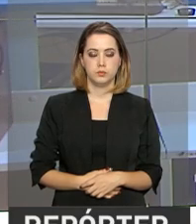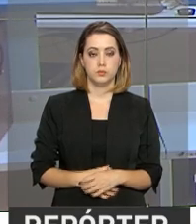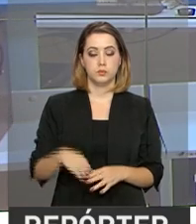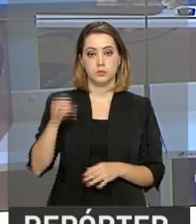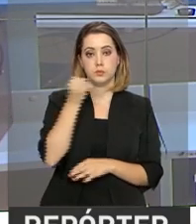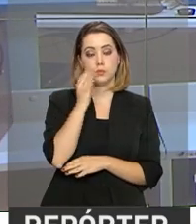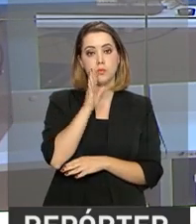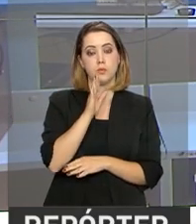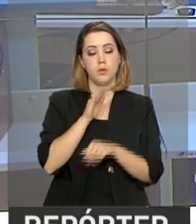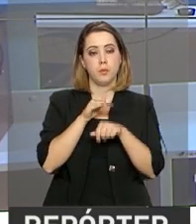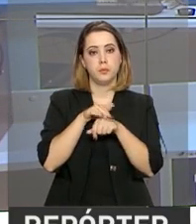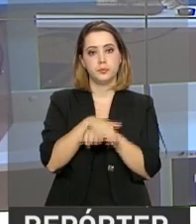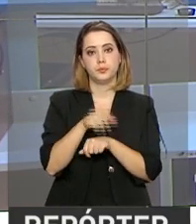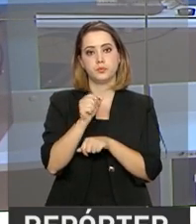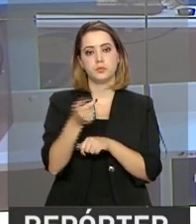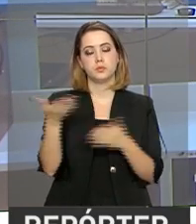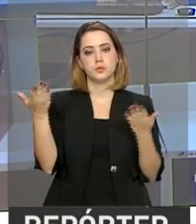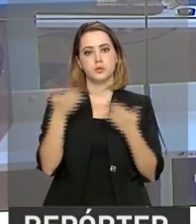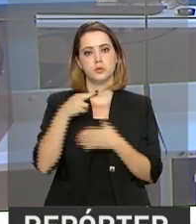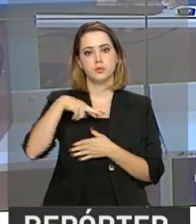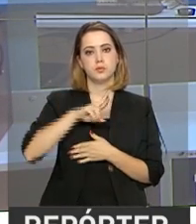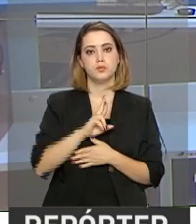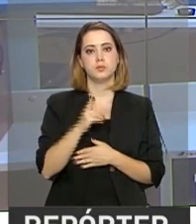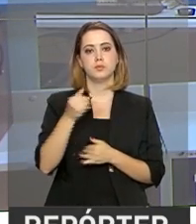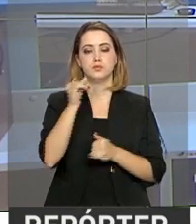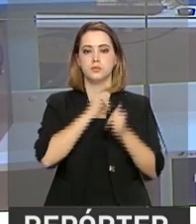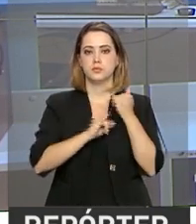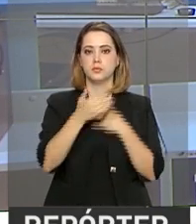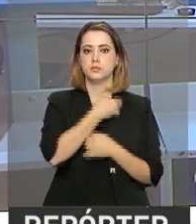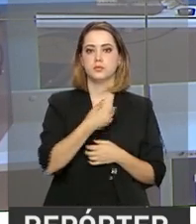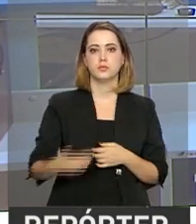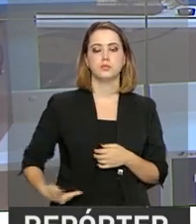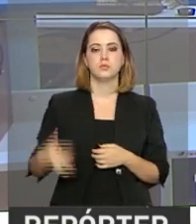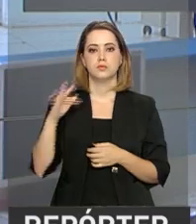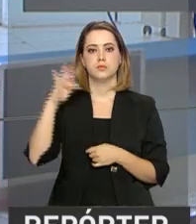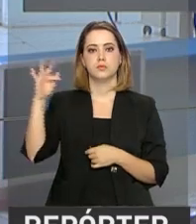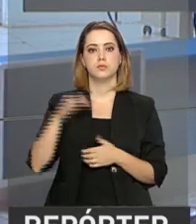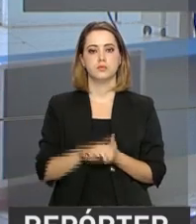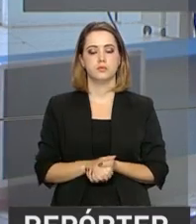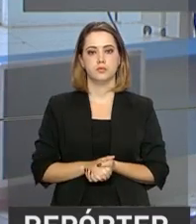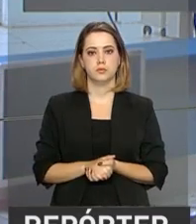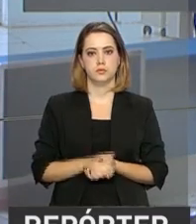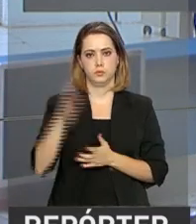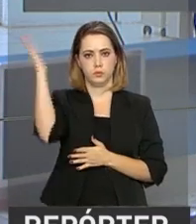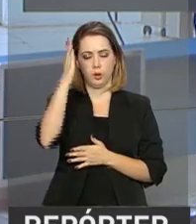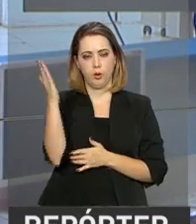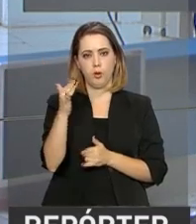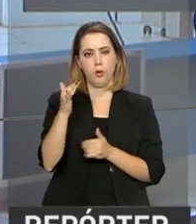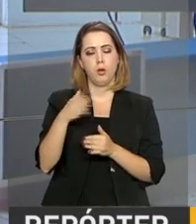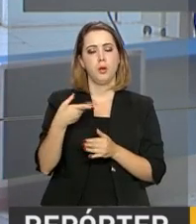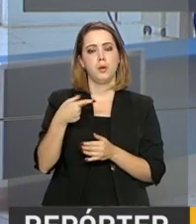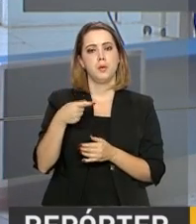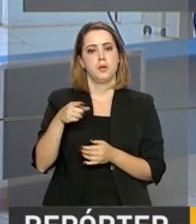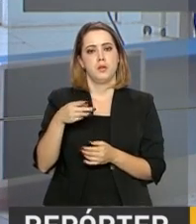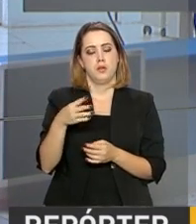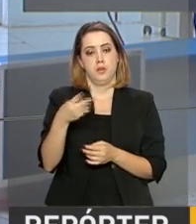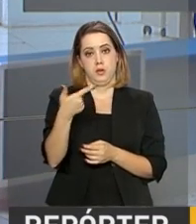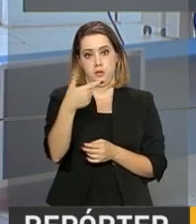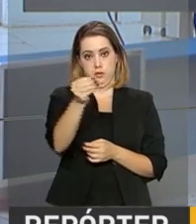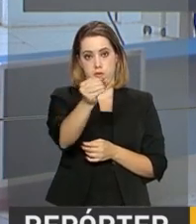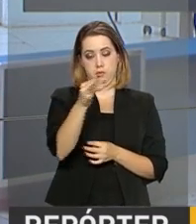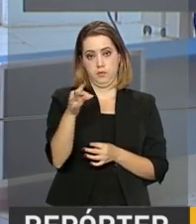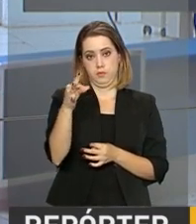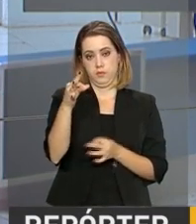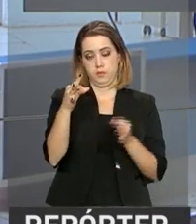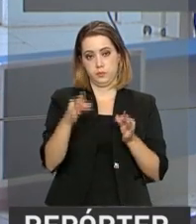Olá boa noite estamos de volta com repórter NBR as notícias do governo federal o Brasil vai enviar 20 toneladas de